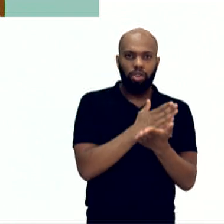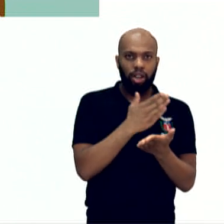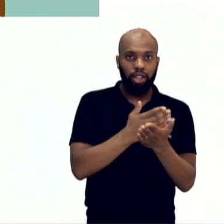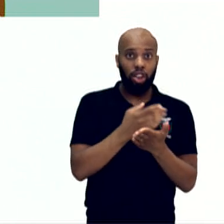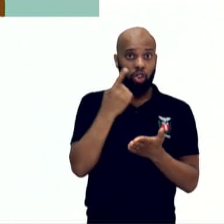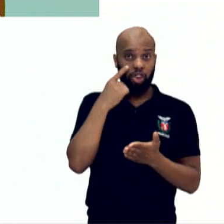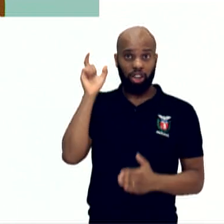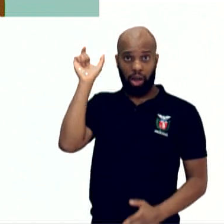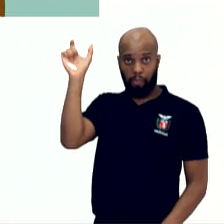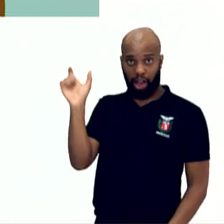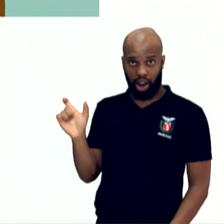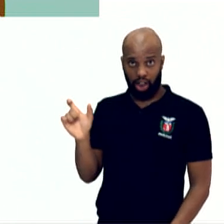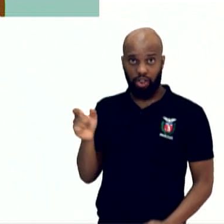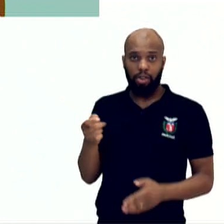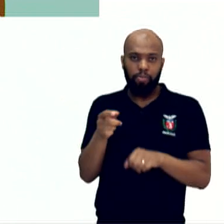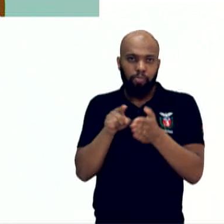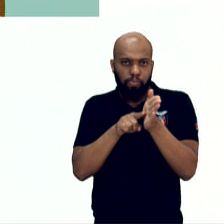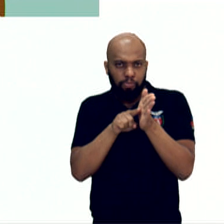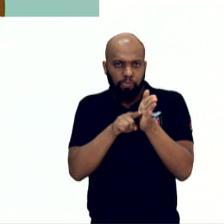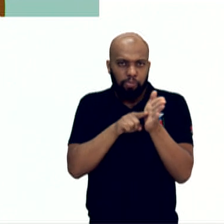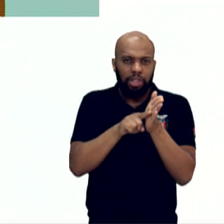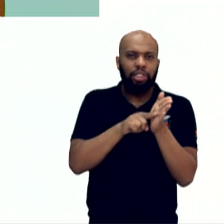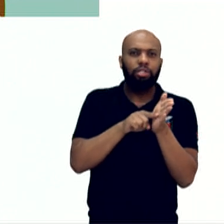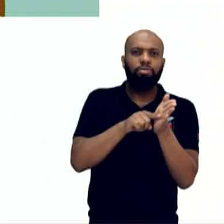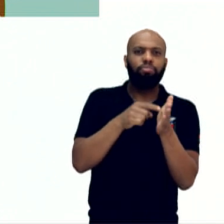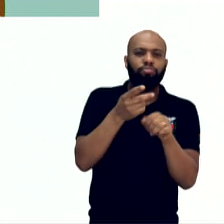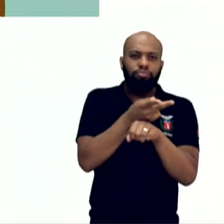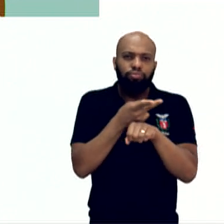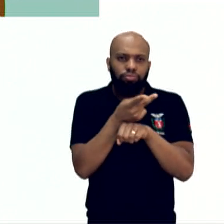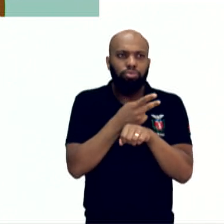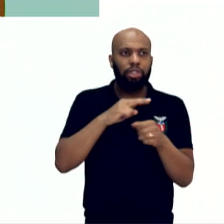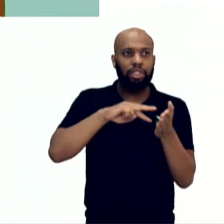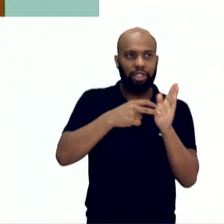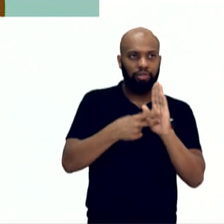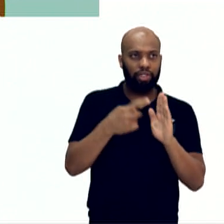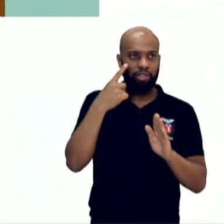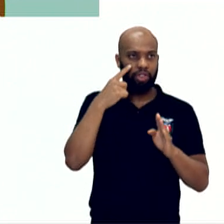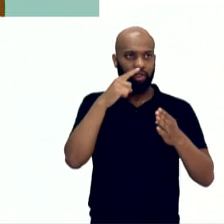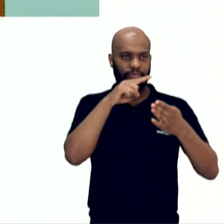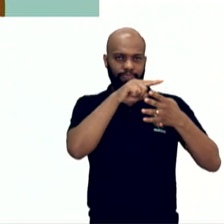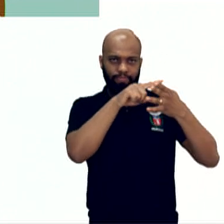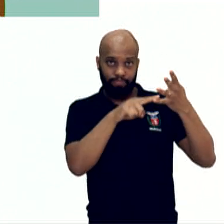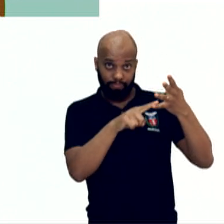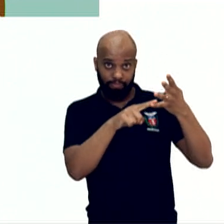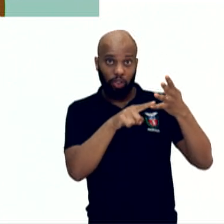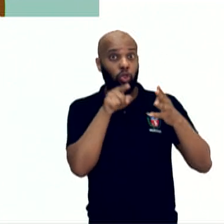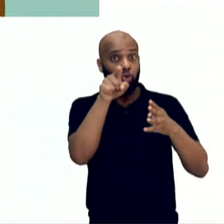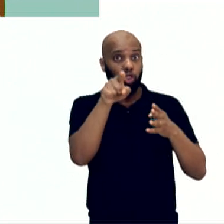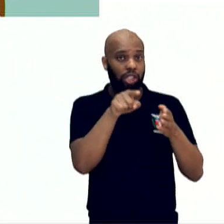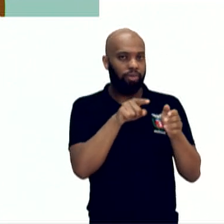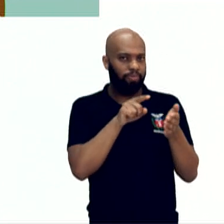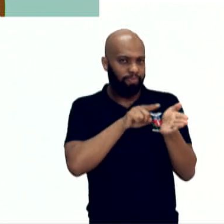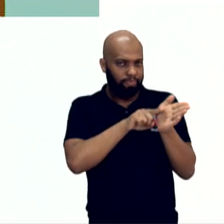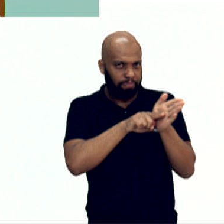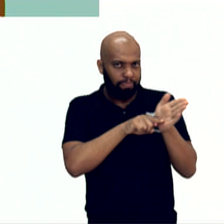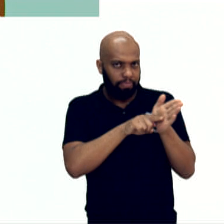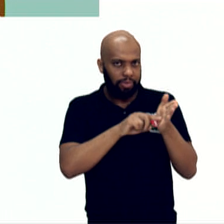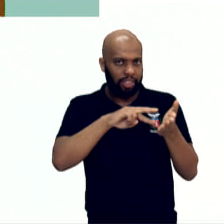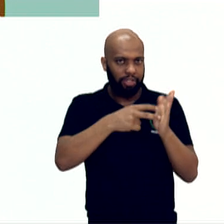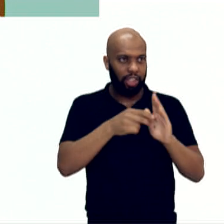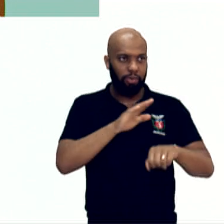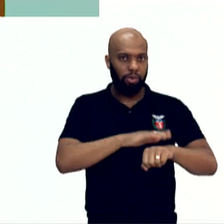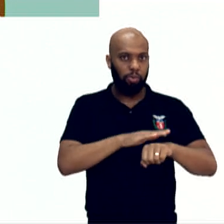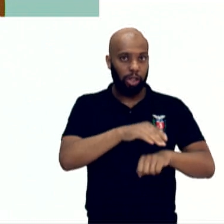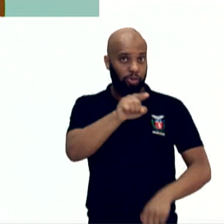significado dessas palavras. Léganos, impelida, capixaba e morubixaba. Ok? Um tempo para